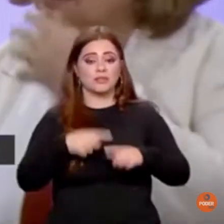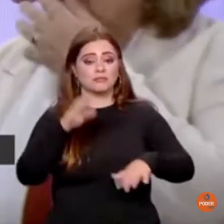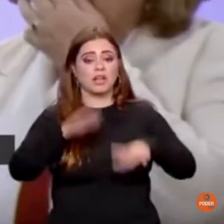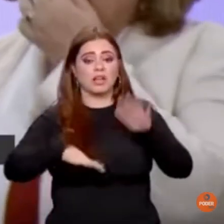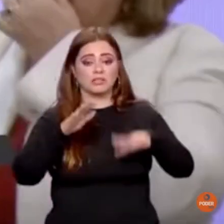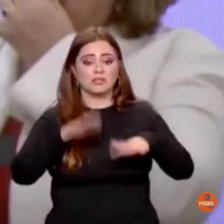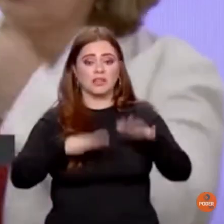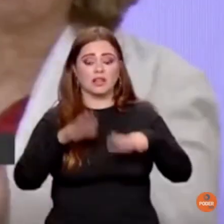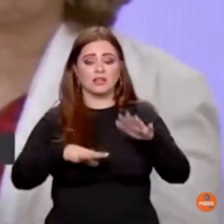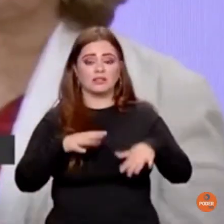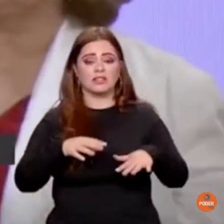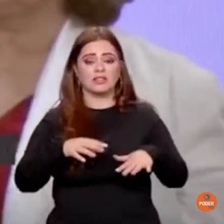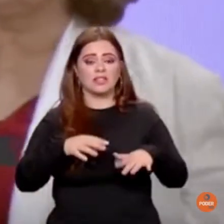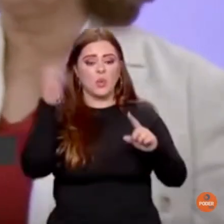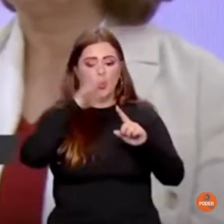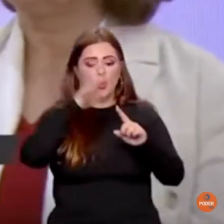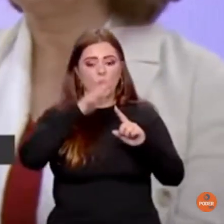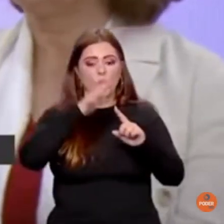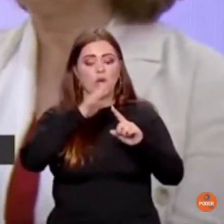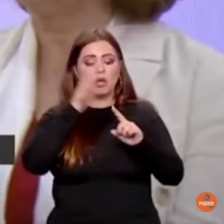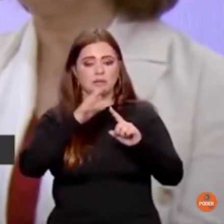a gente